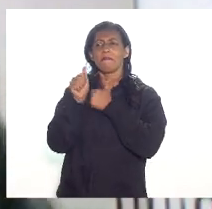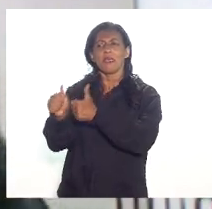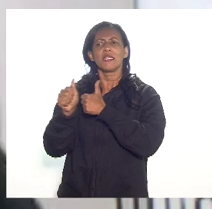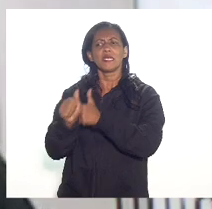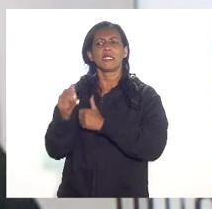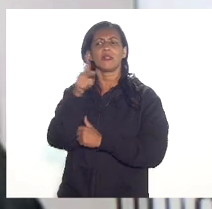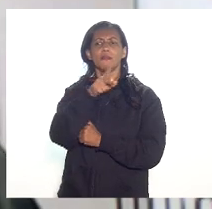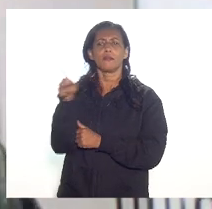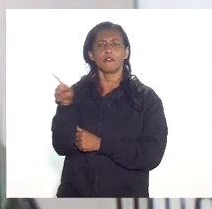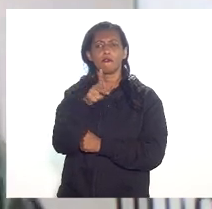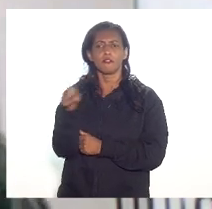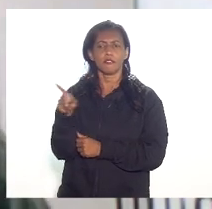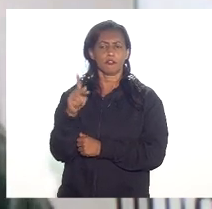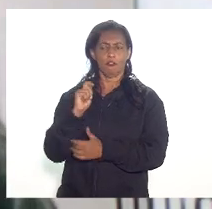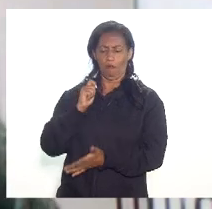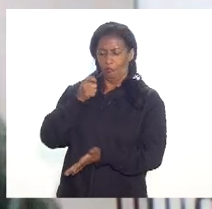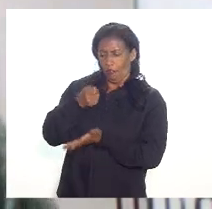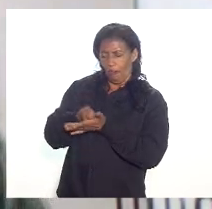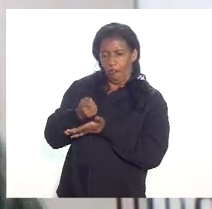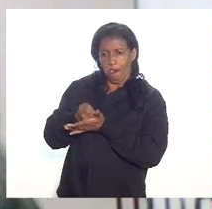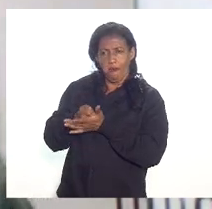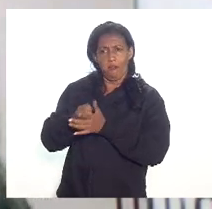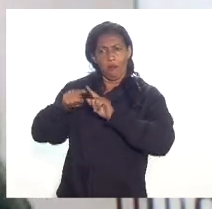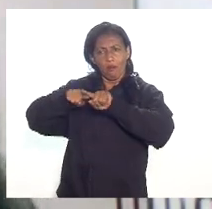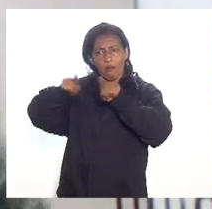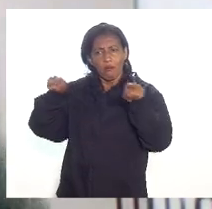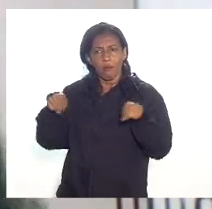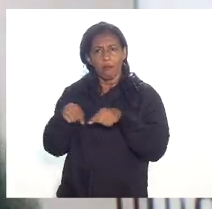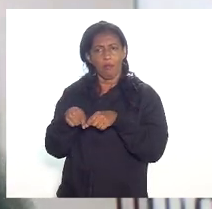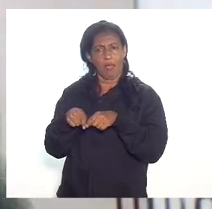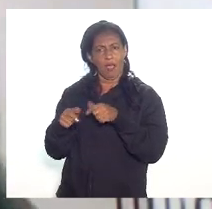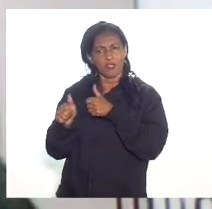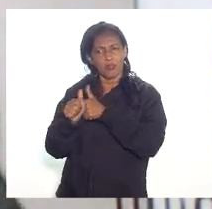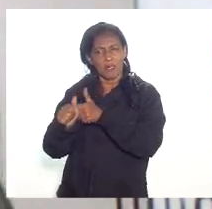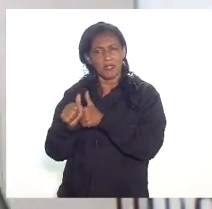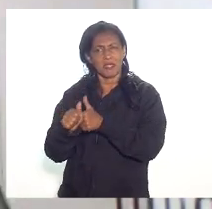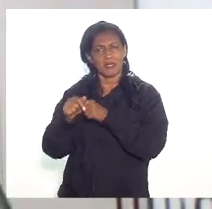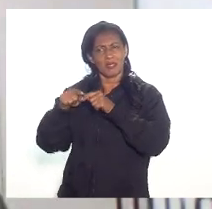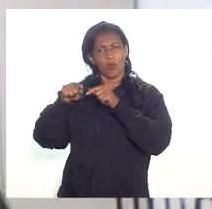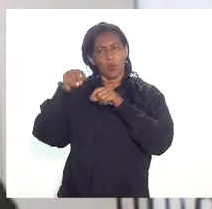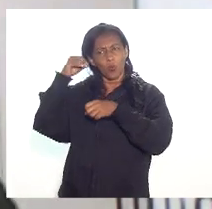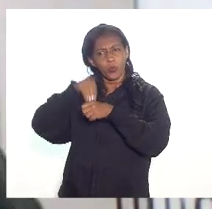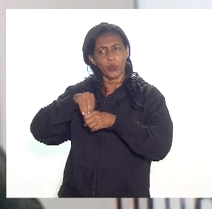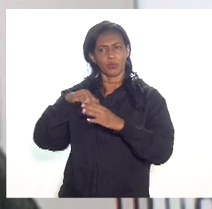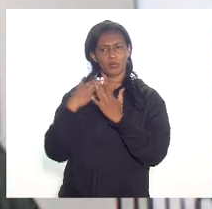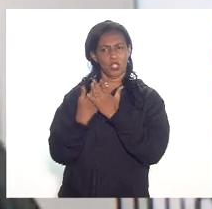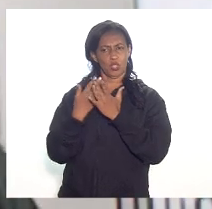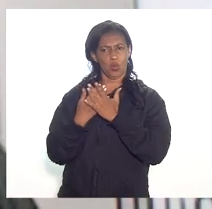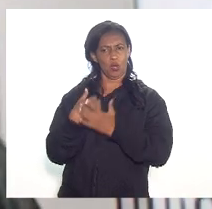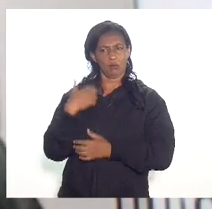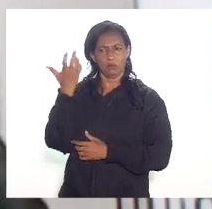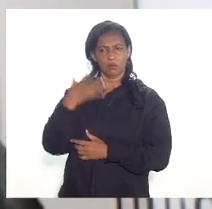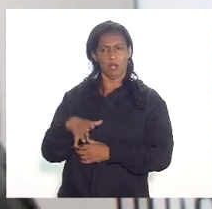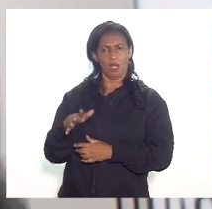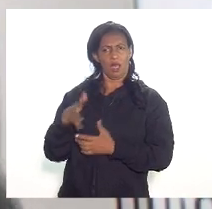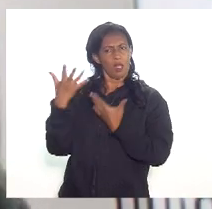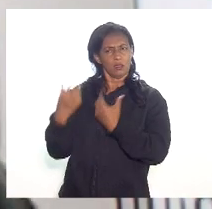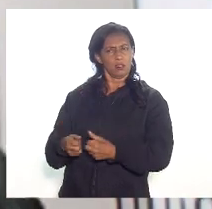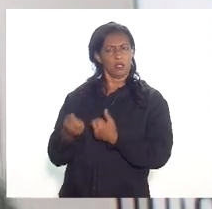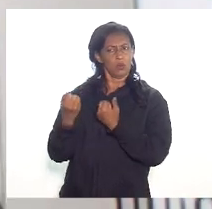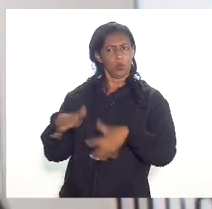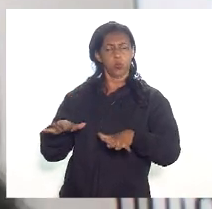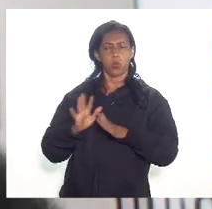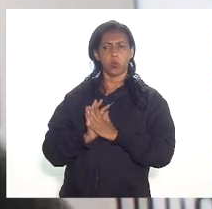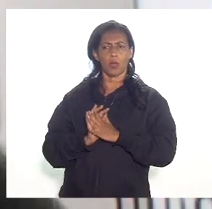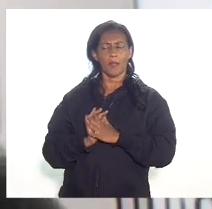professores querem estabelecer um ambiente hostil de perseguição dentro das escolas isso é inadmissível esses são os mesmos que